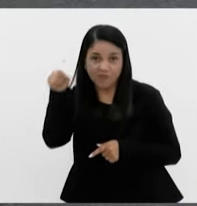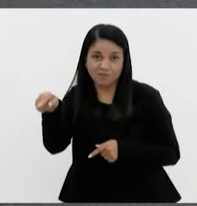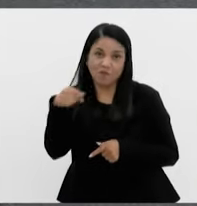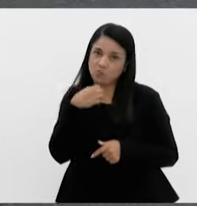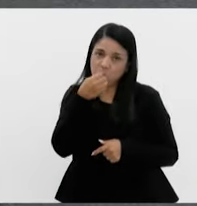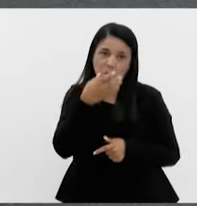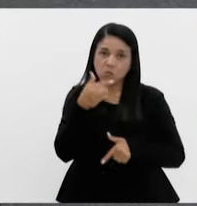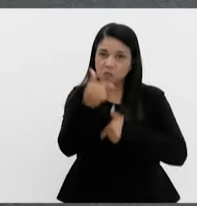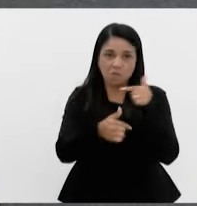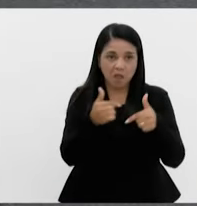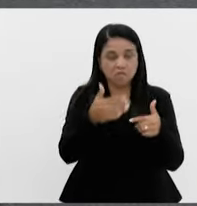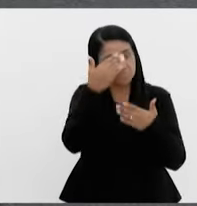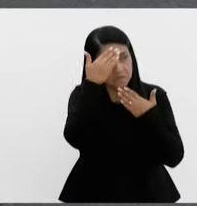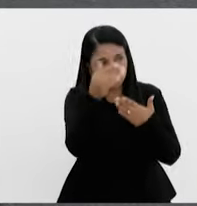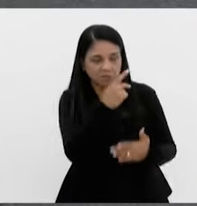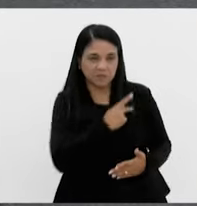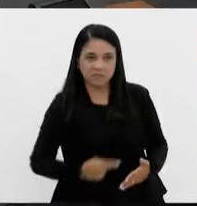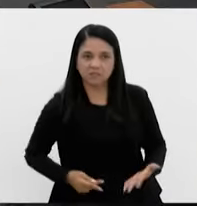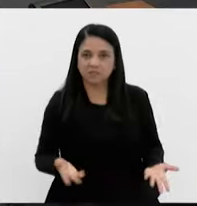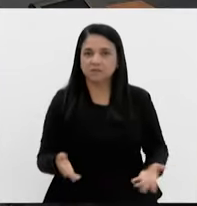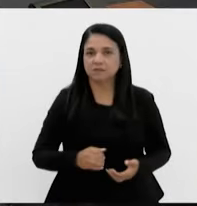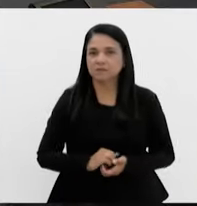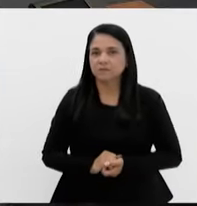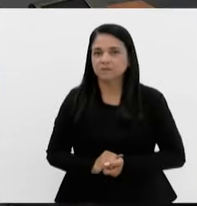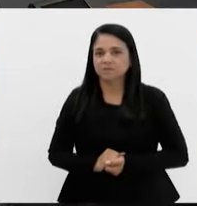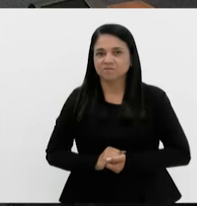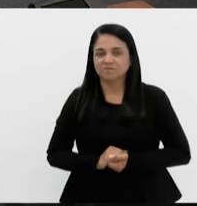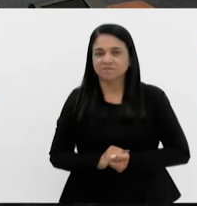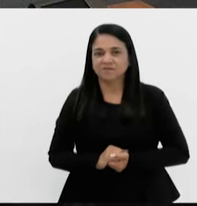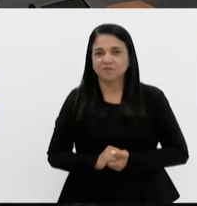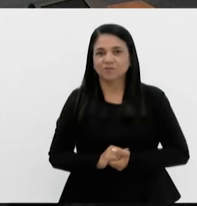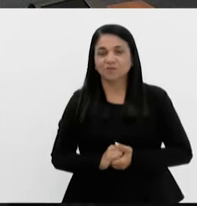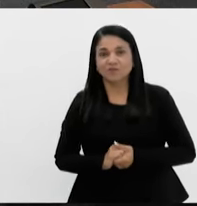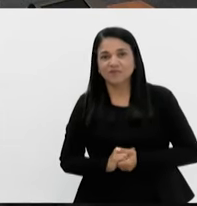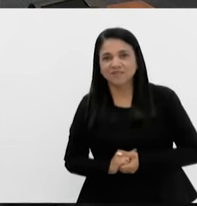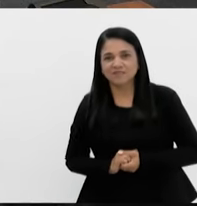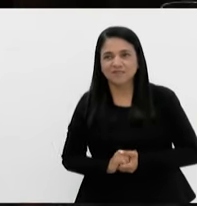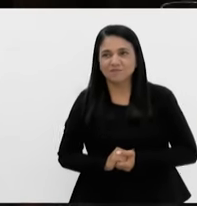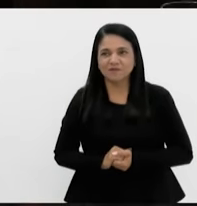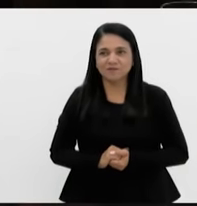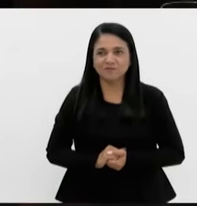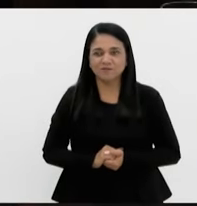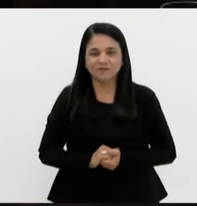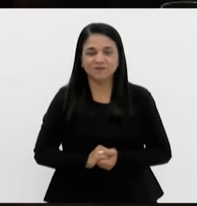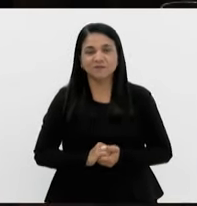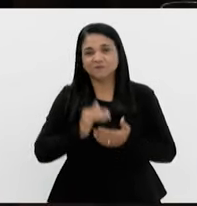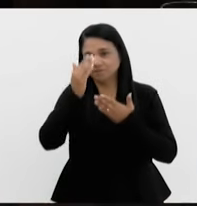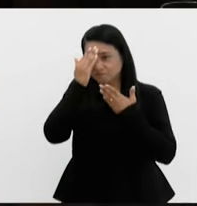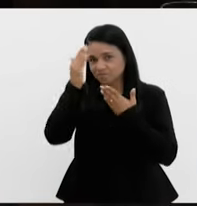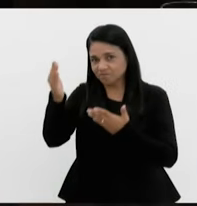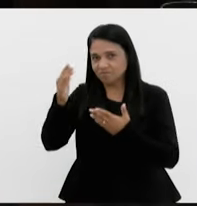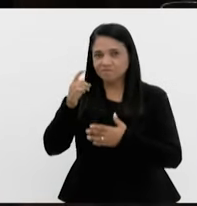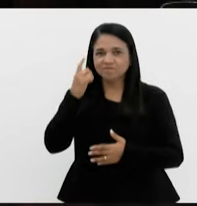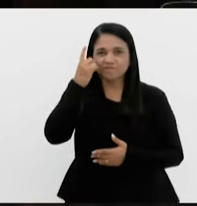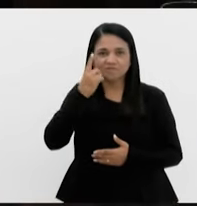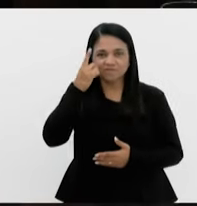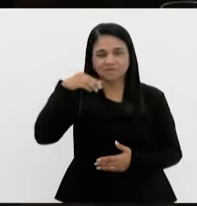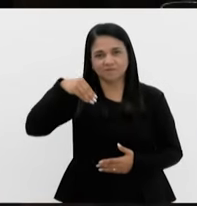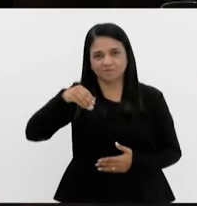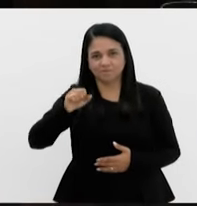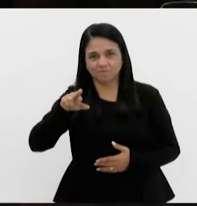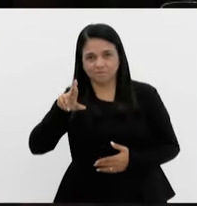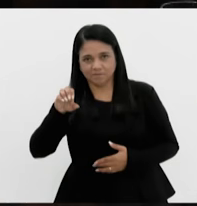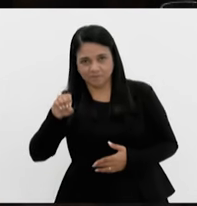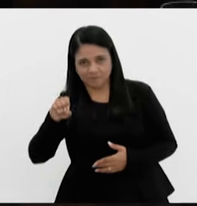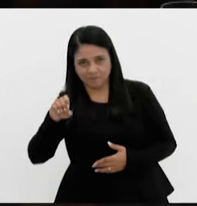bom trabalho obrigado senhor presidente Deputado Obrigado aí nosso nbre Deputado Márcio Marcelo